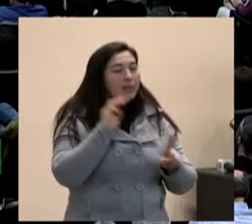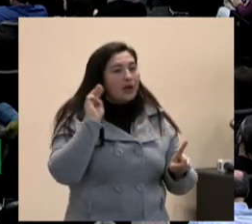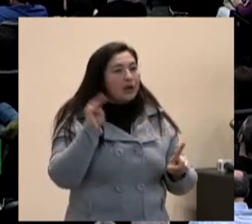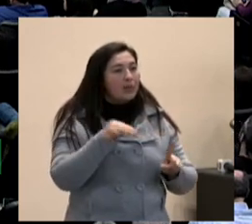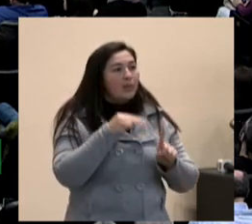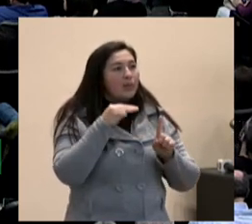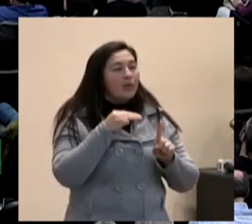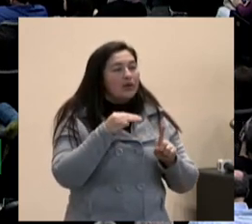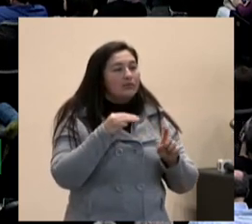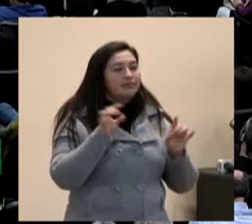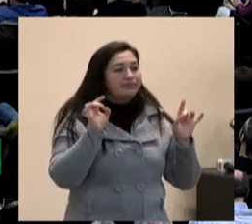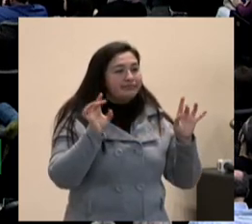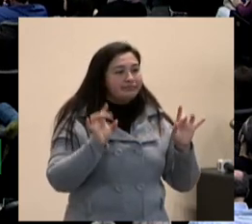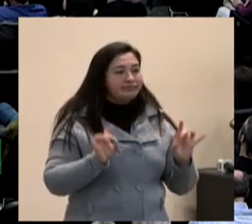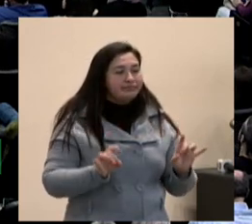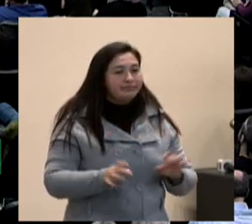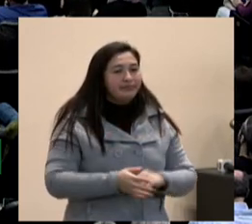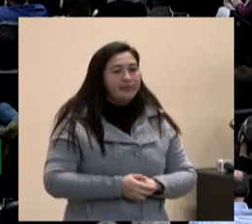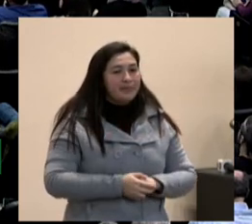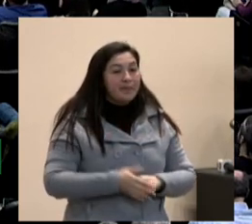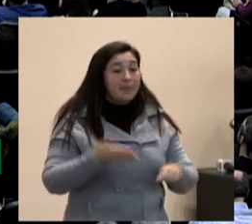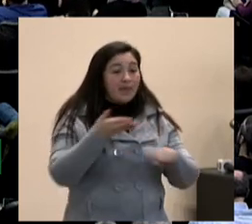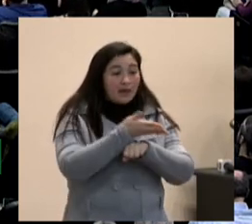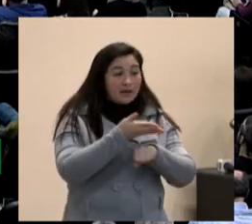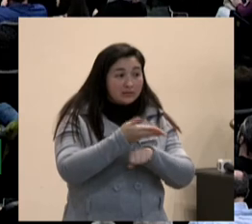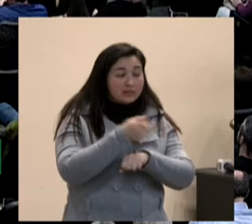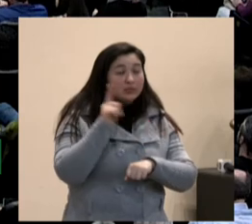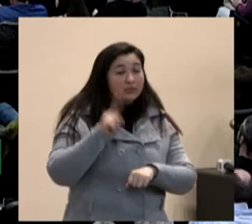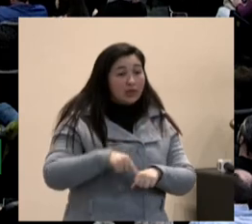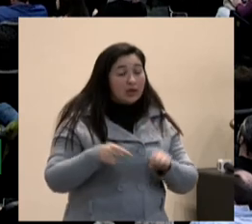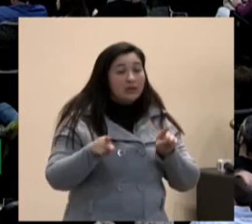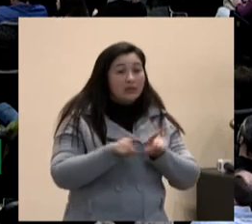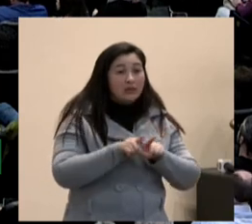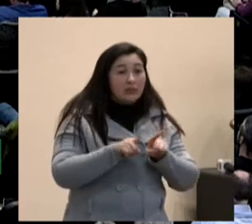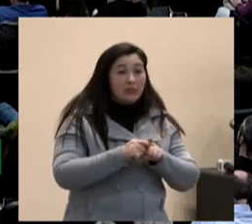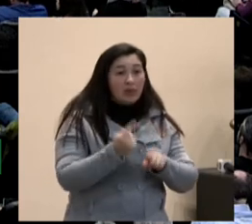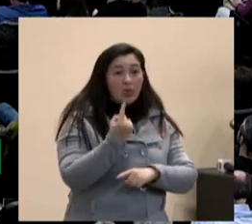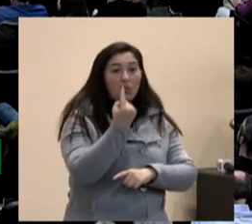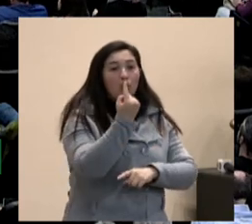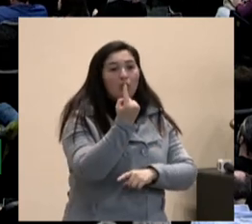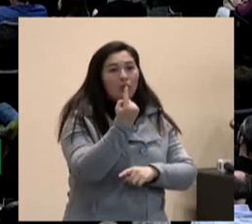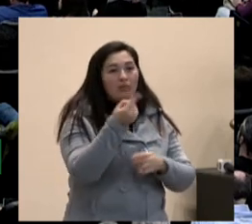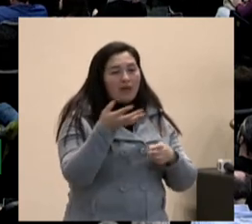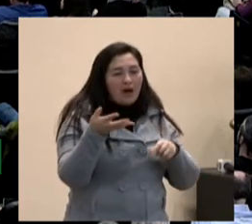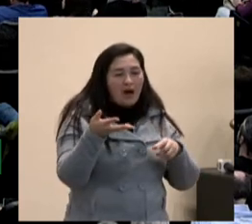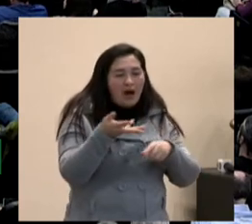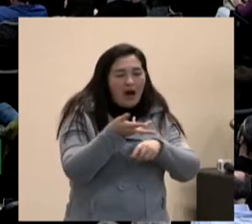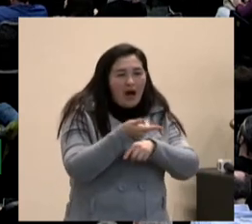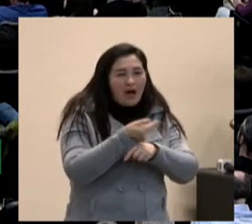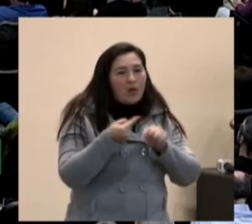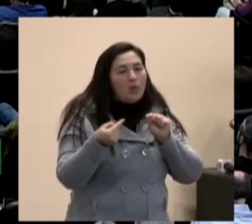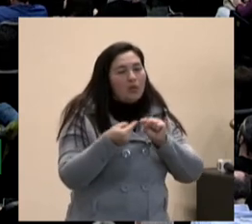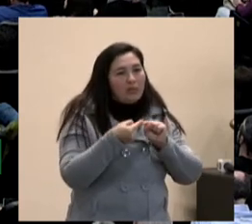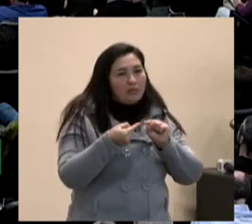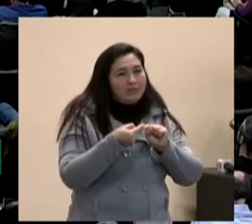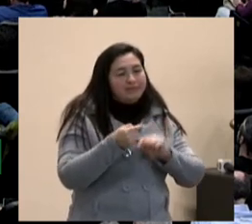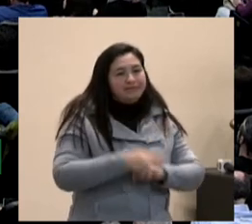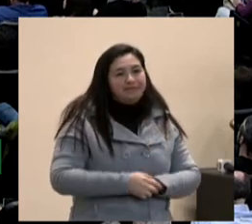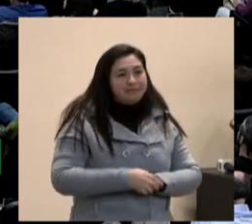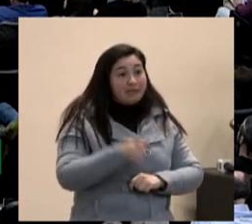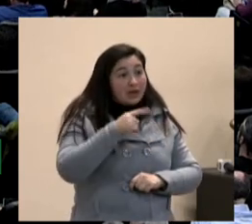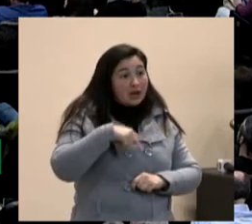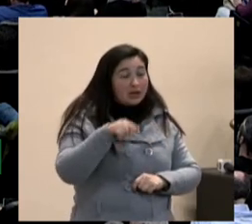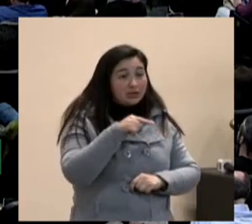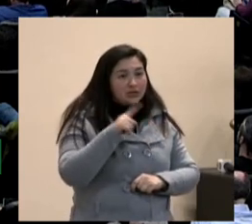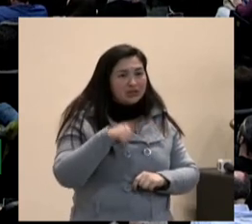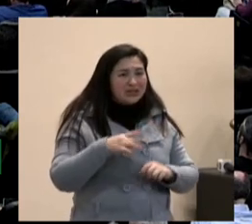temos discutido que acesso é também um dos elementos da qualidade. À medida que a gente não garante o